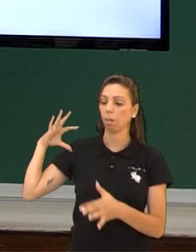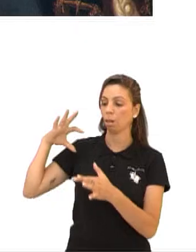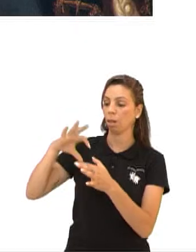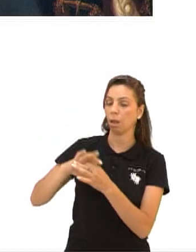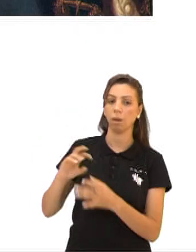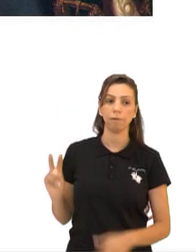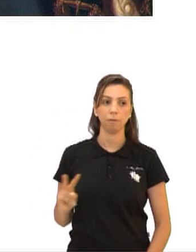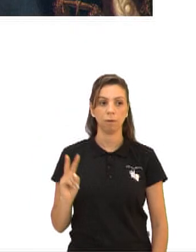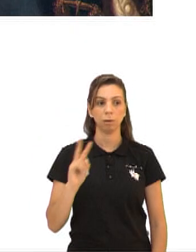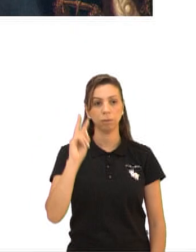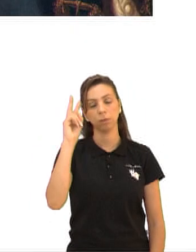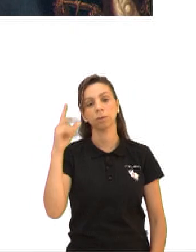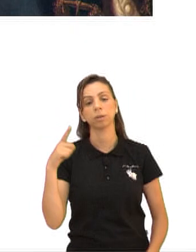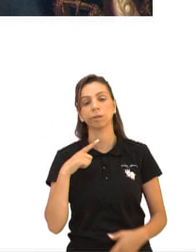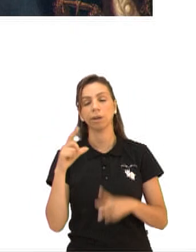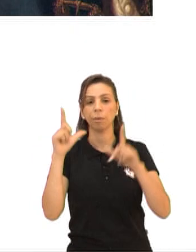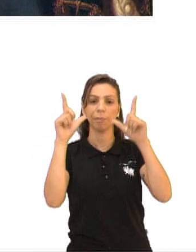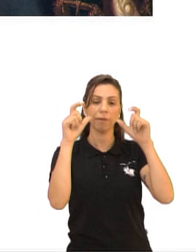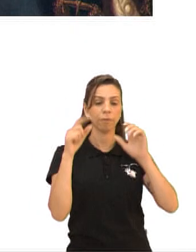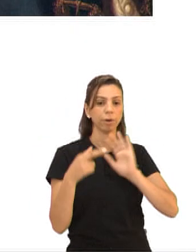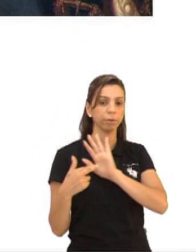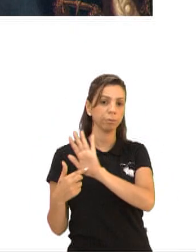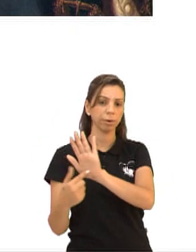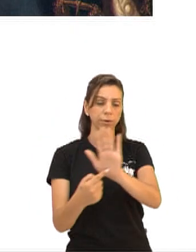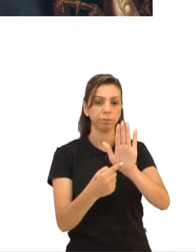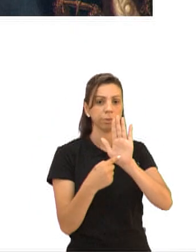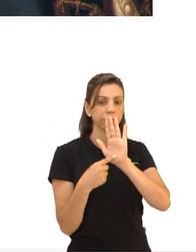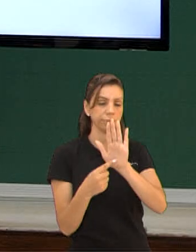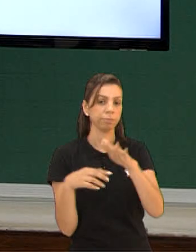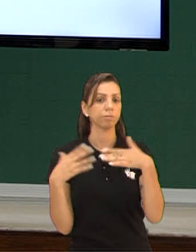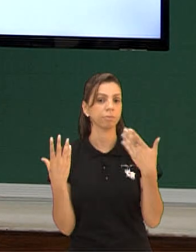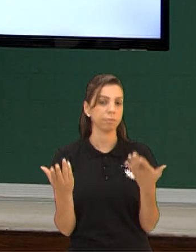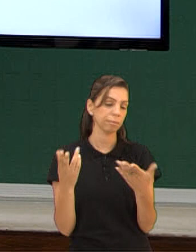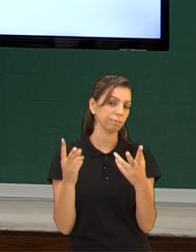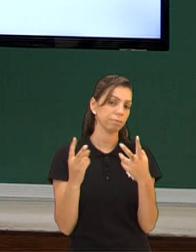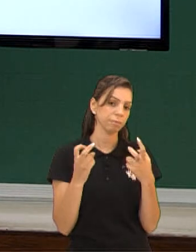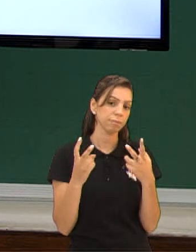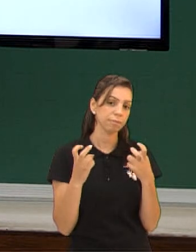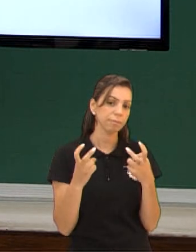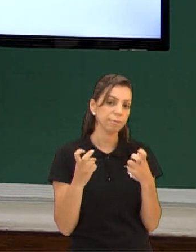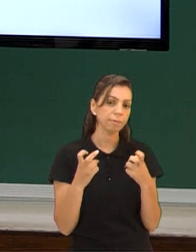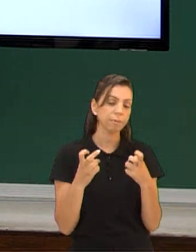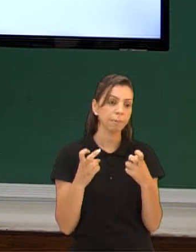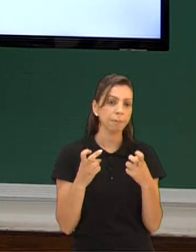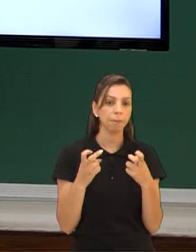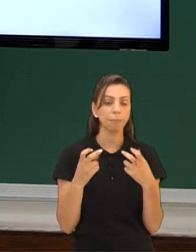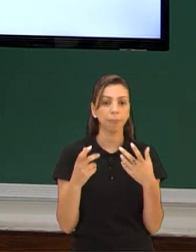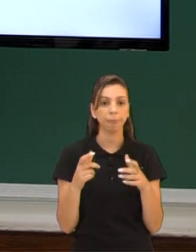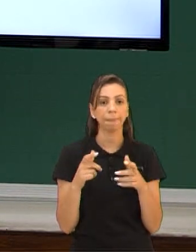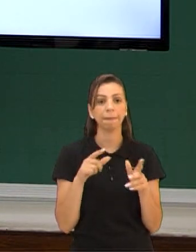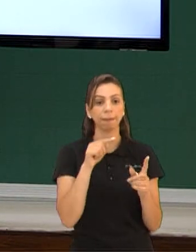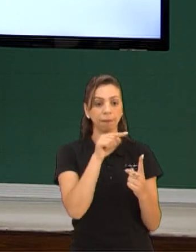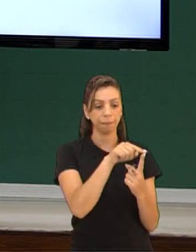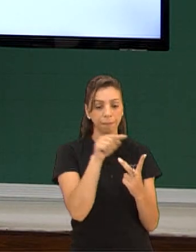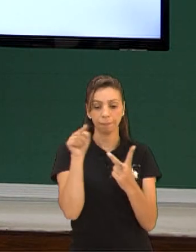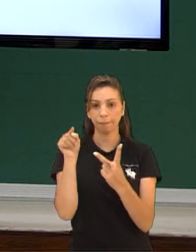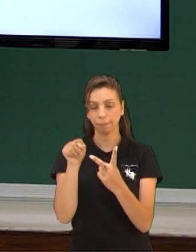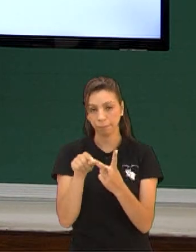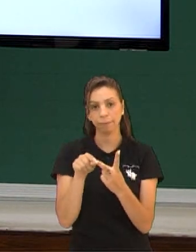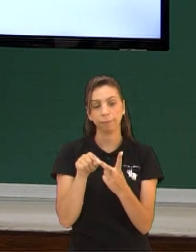tem, né, toda uma foto para representar essa questão, nós vamos perceber que esses dois precedentes vão